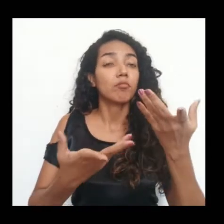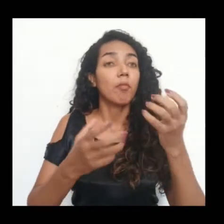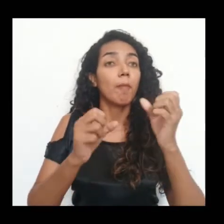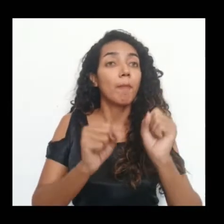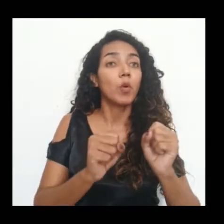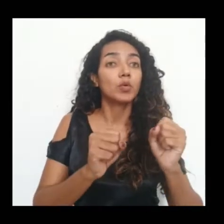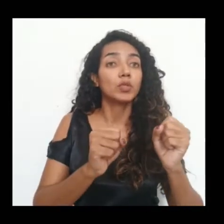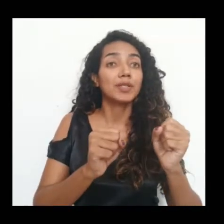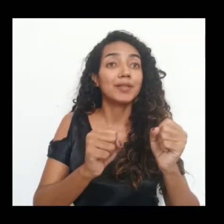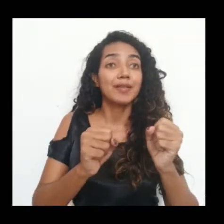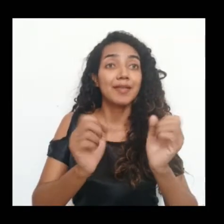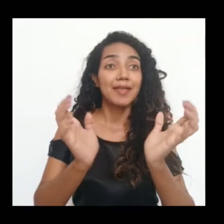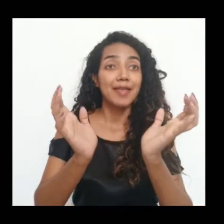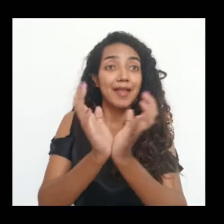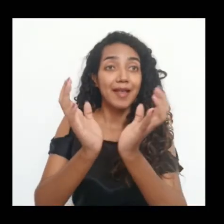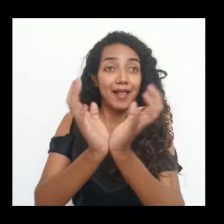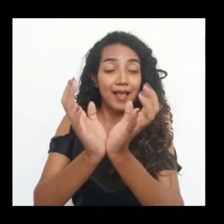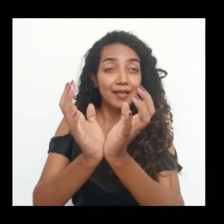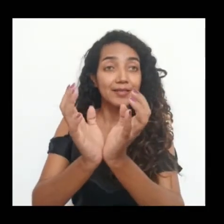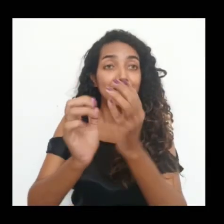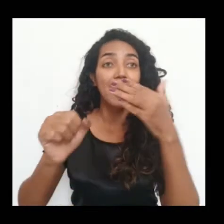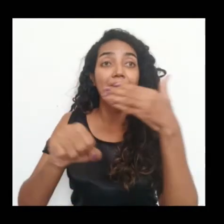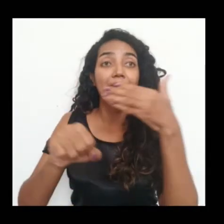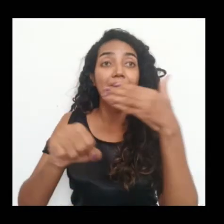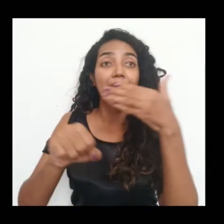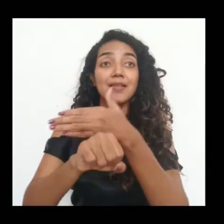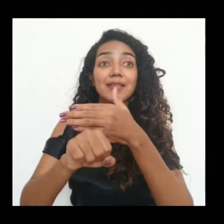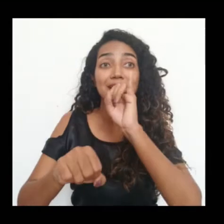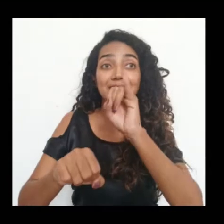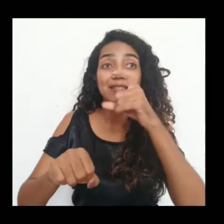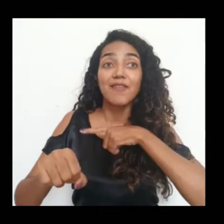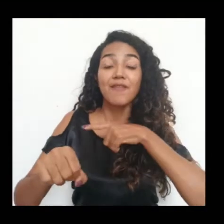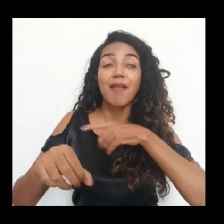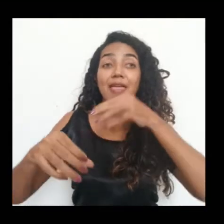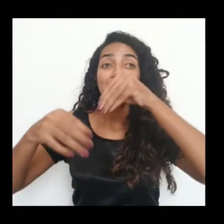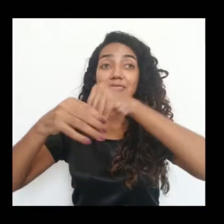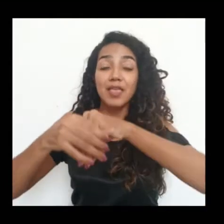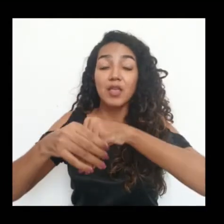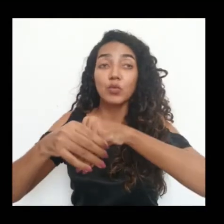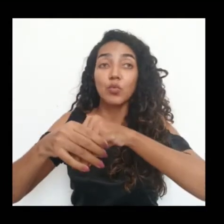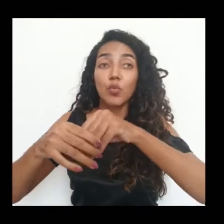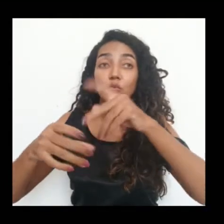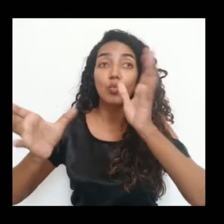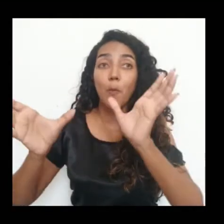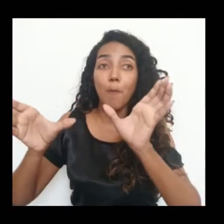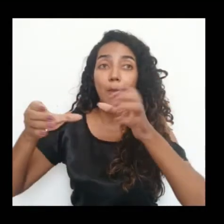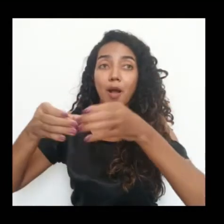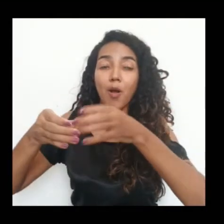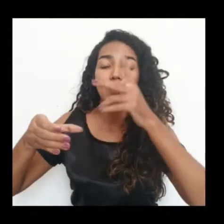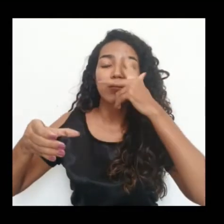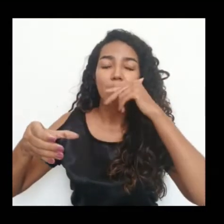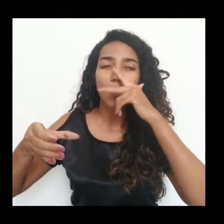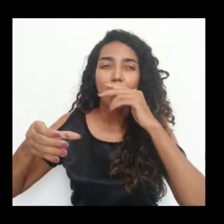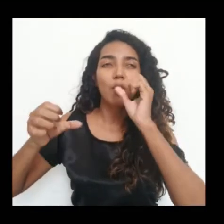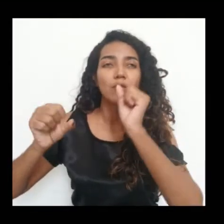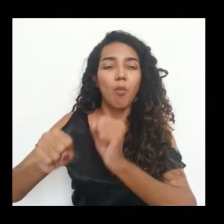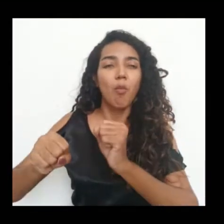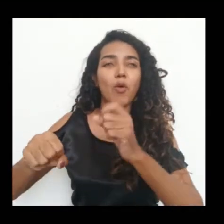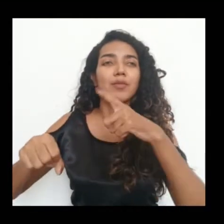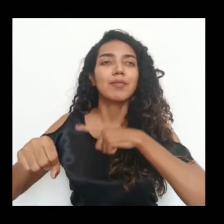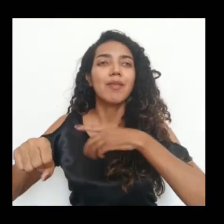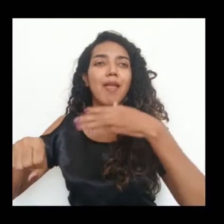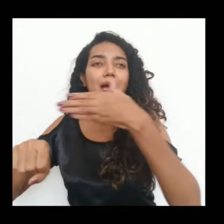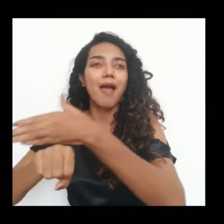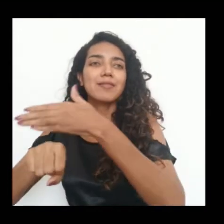do mesmo pacote. Então a gente precisa ter as classes dentro do mesmo pacote para conseguir acessá-los.